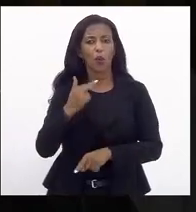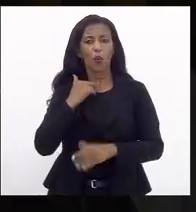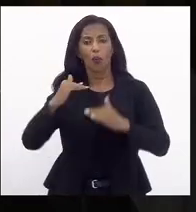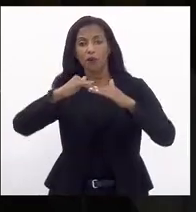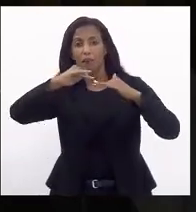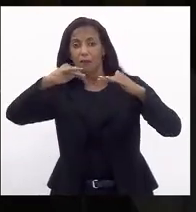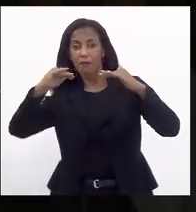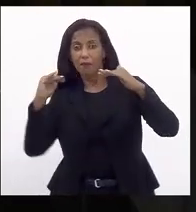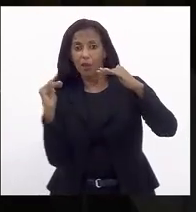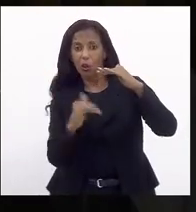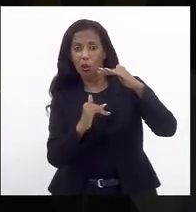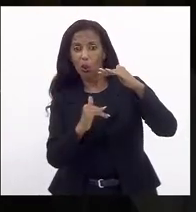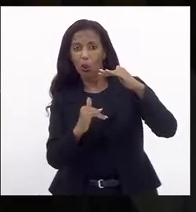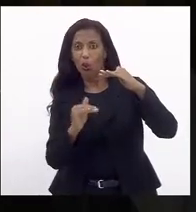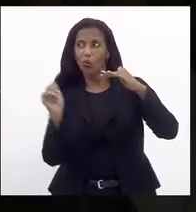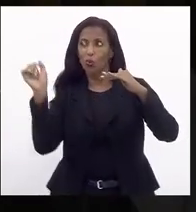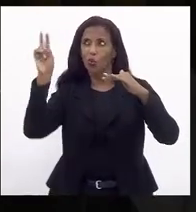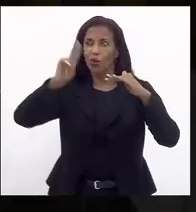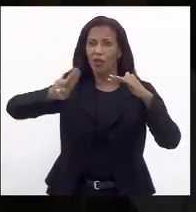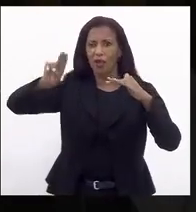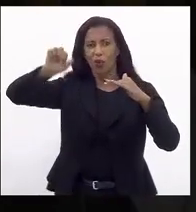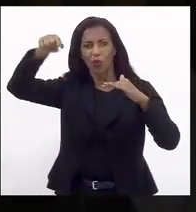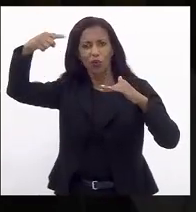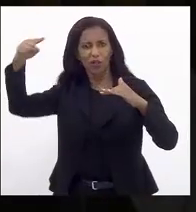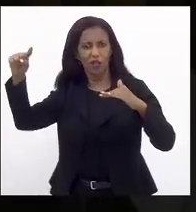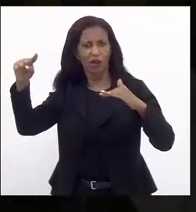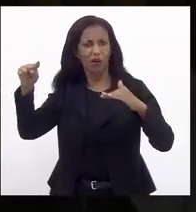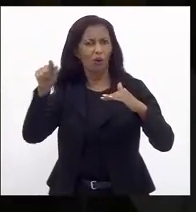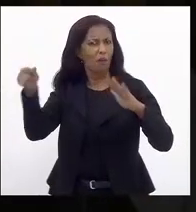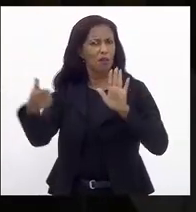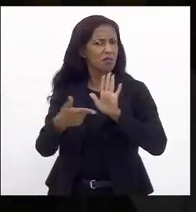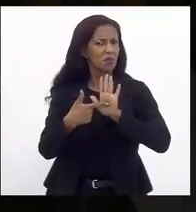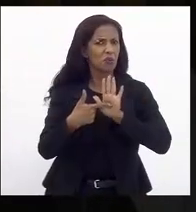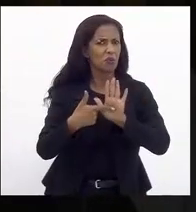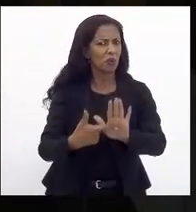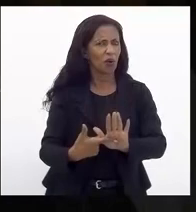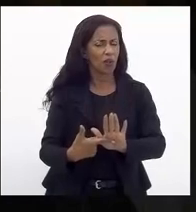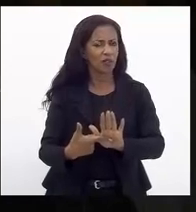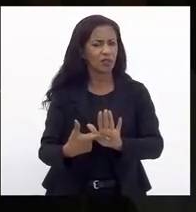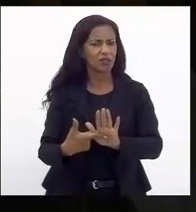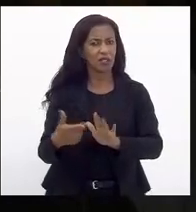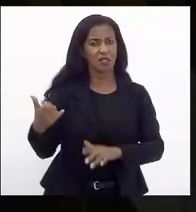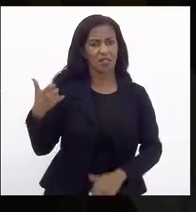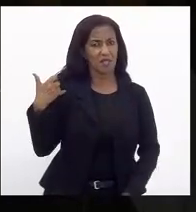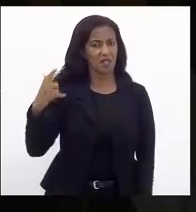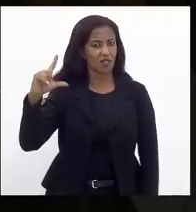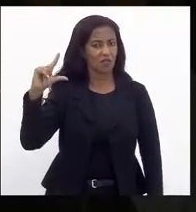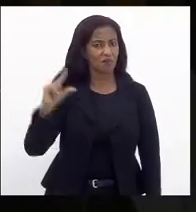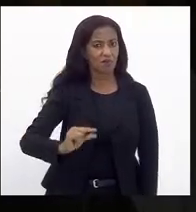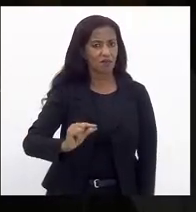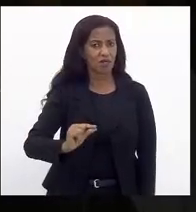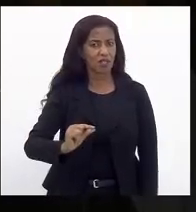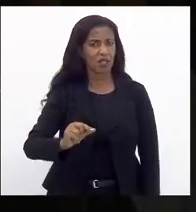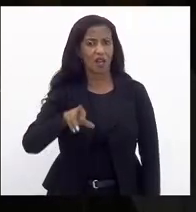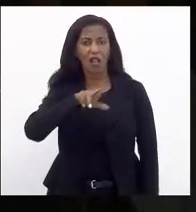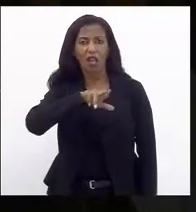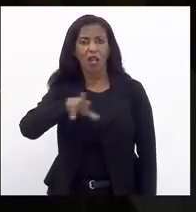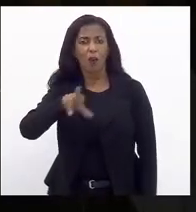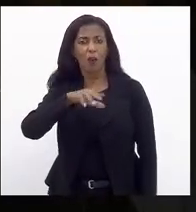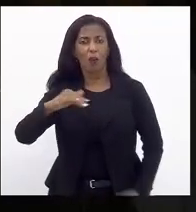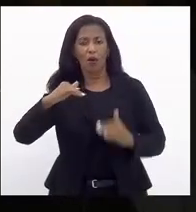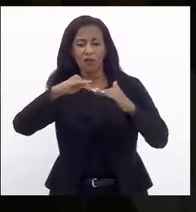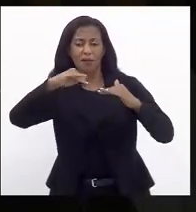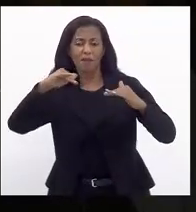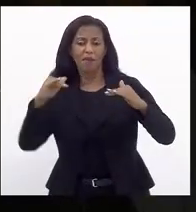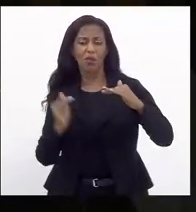pode ser menor do que a da União mas ele não diz que a idade mínima não pode